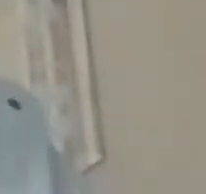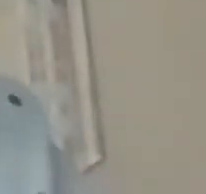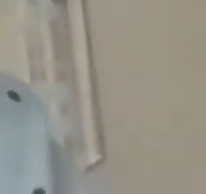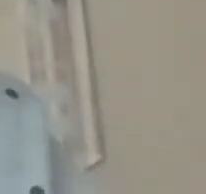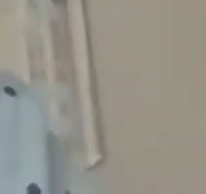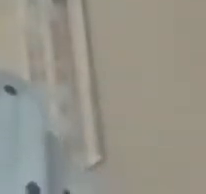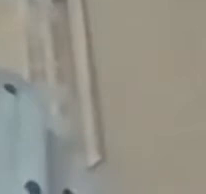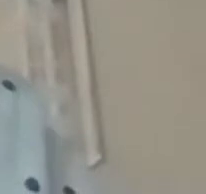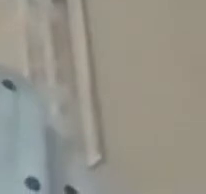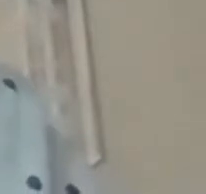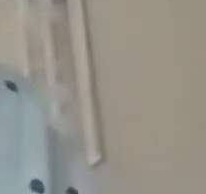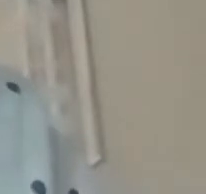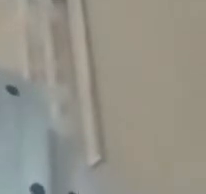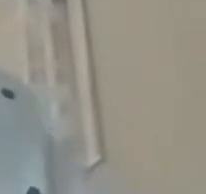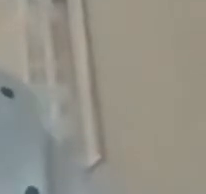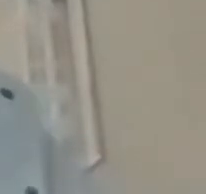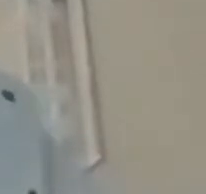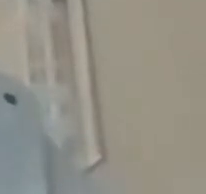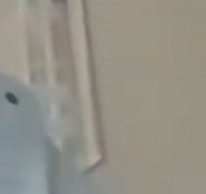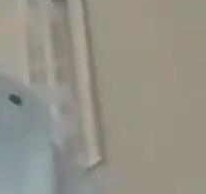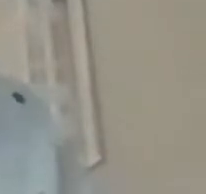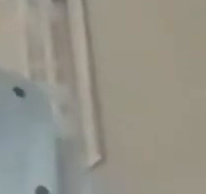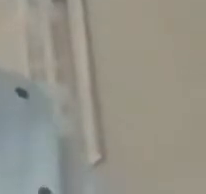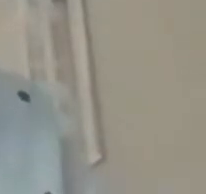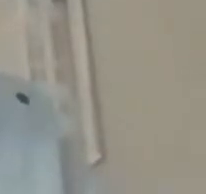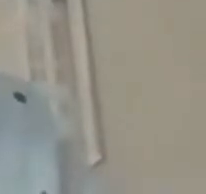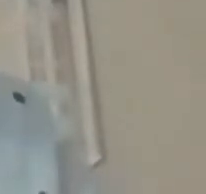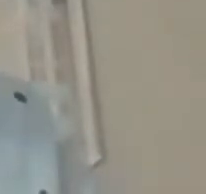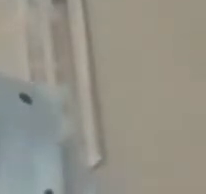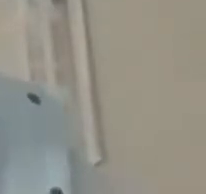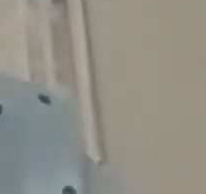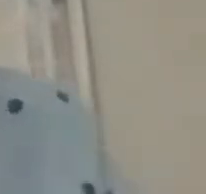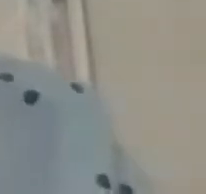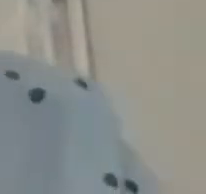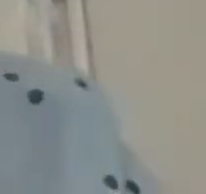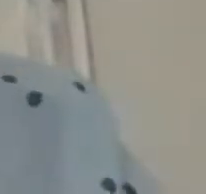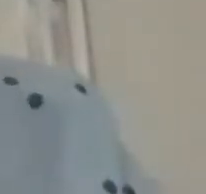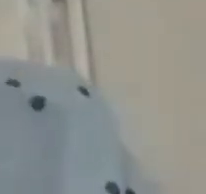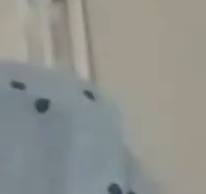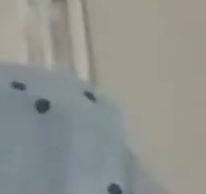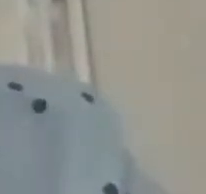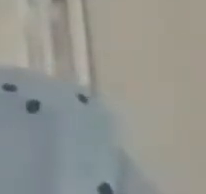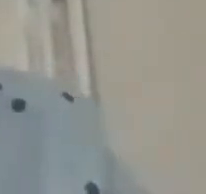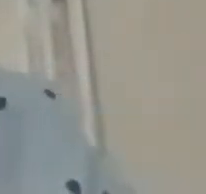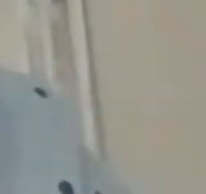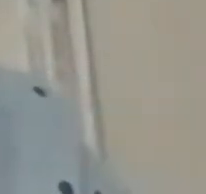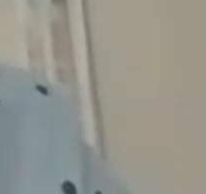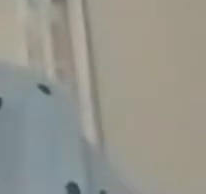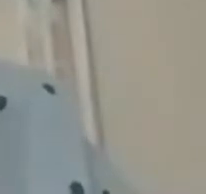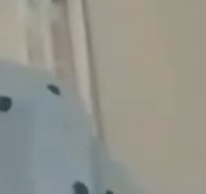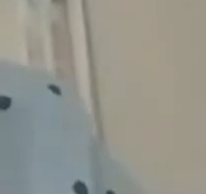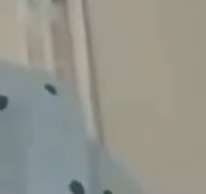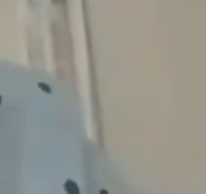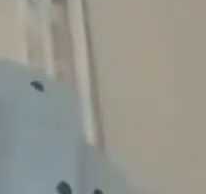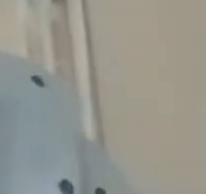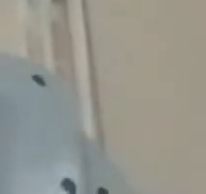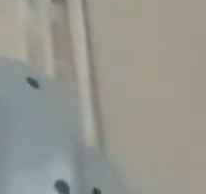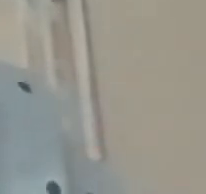dia, foi muito boa toda essa apresentação do Antônio,